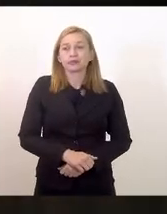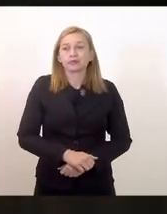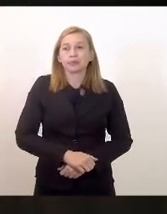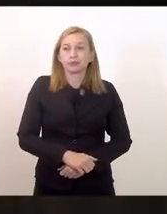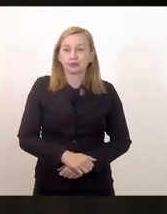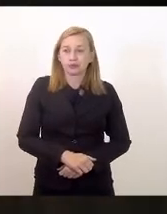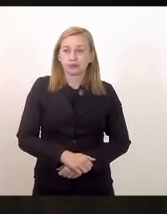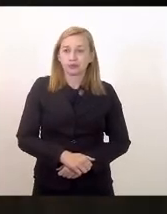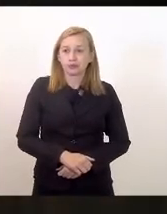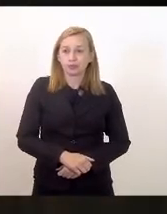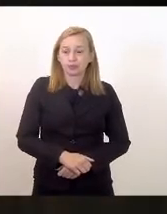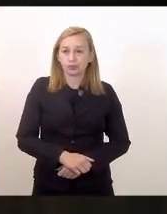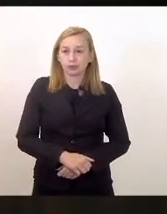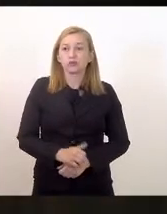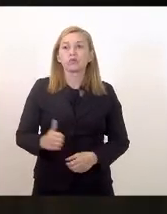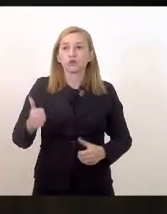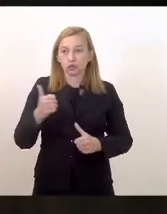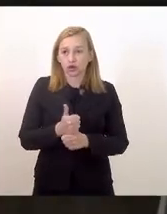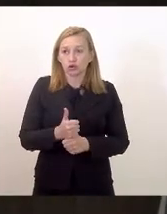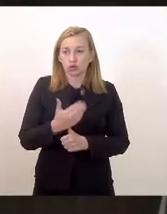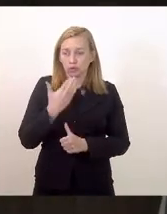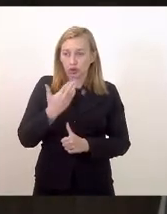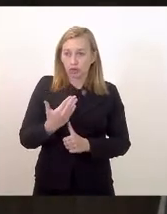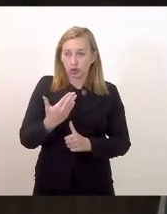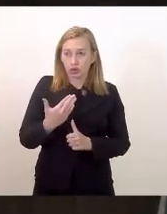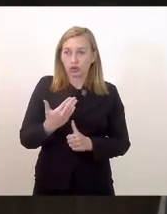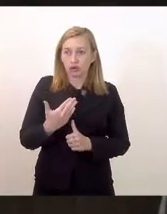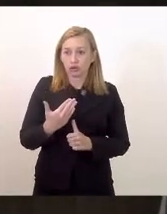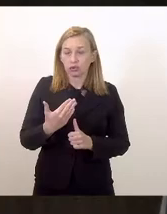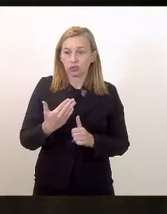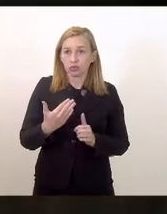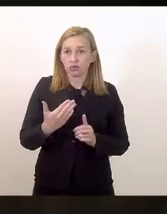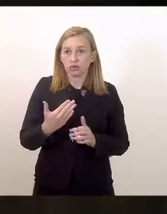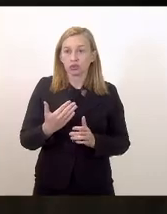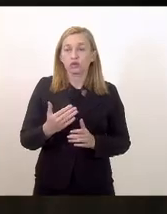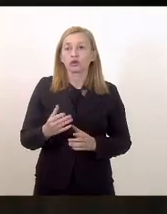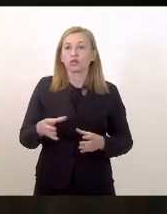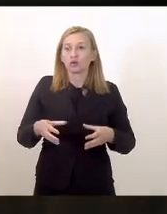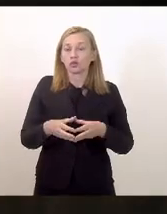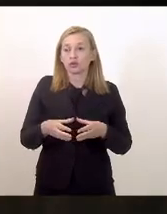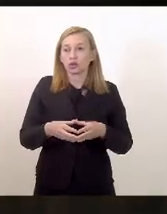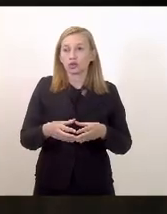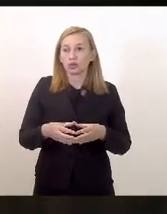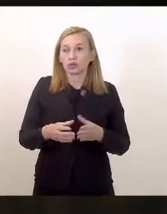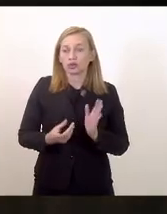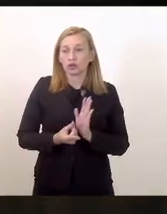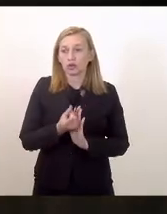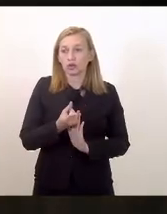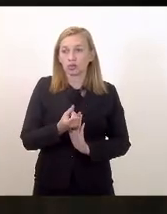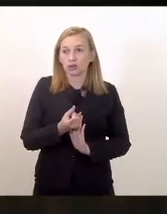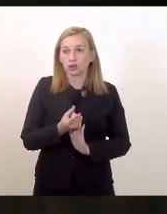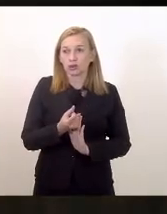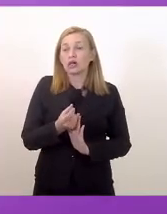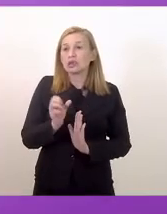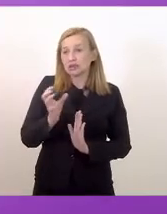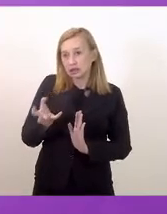com concluindo para o substitutivo. Concluindo para o substitutivo. Pela comissão de orçamento. Se for necessário, eu